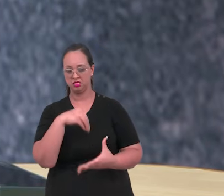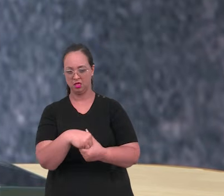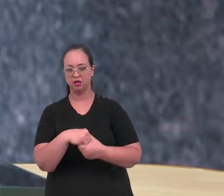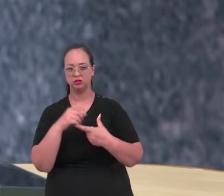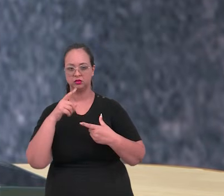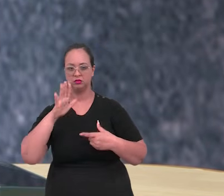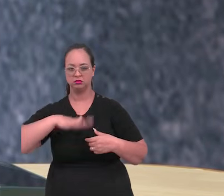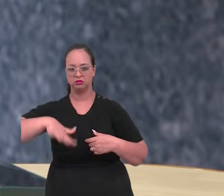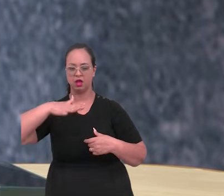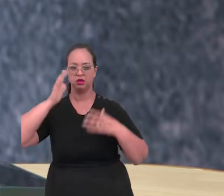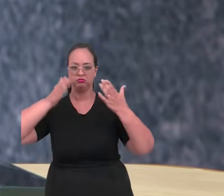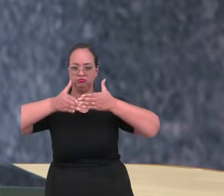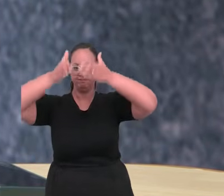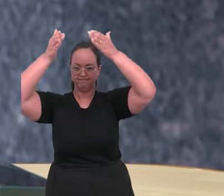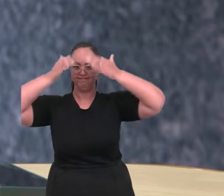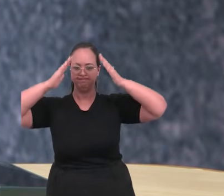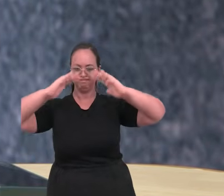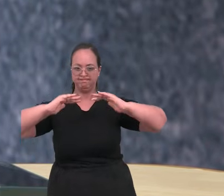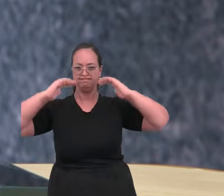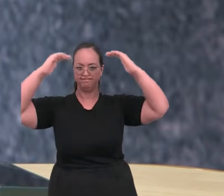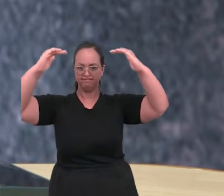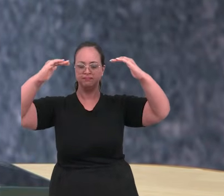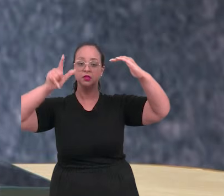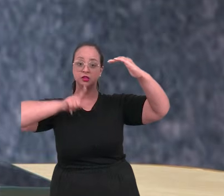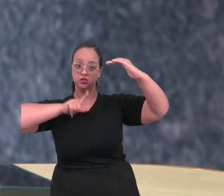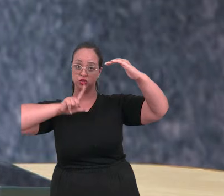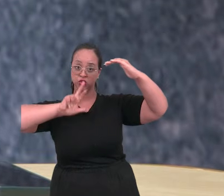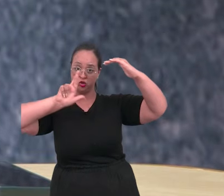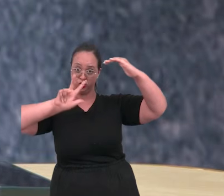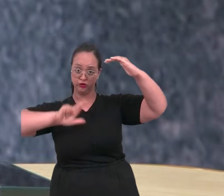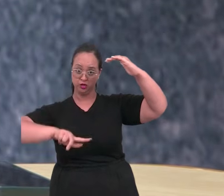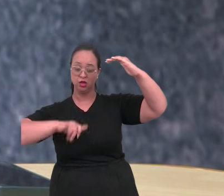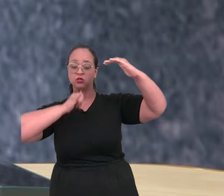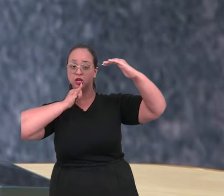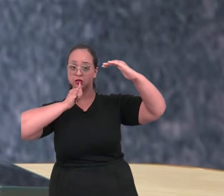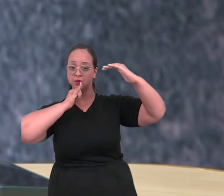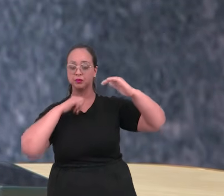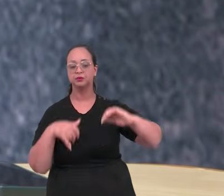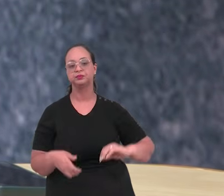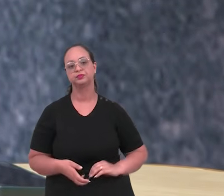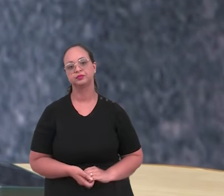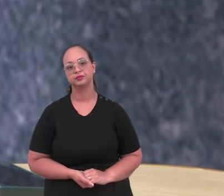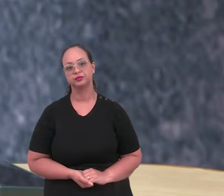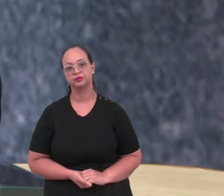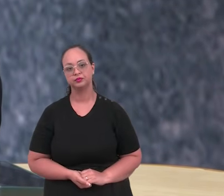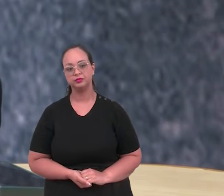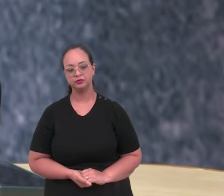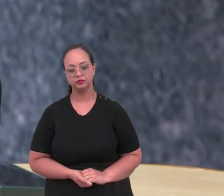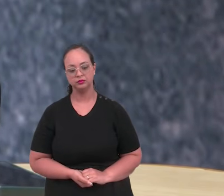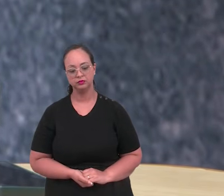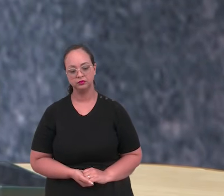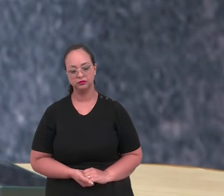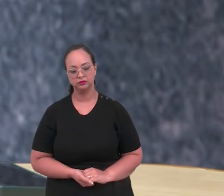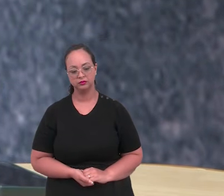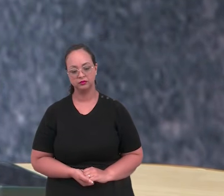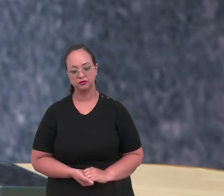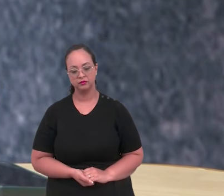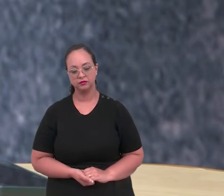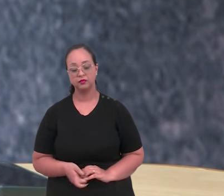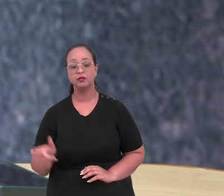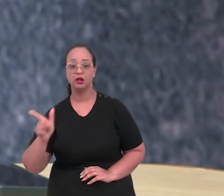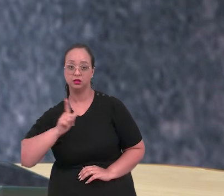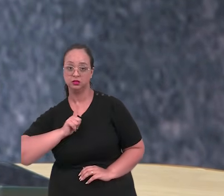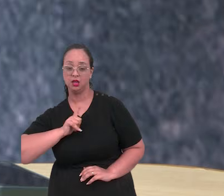clero algumas diferenciações. E uma dessas diferenciações era o clero secular e o clero